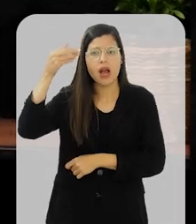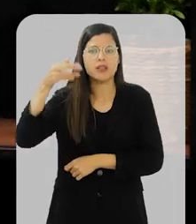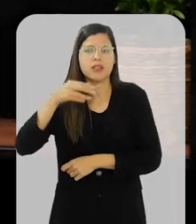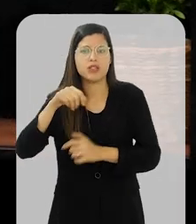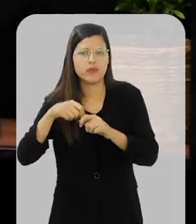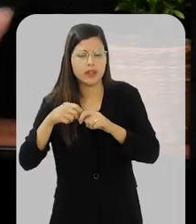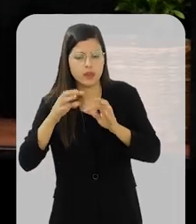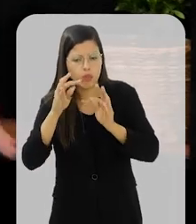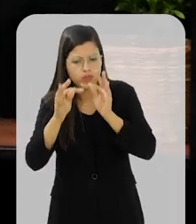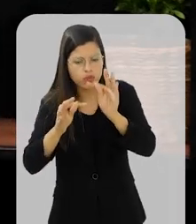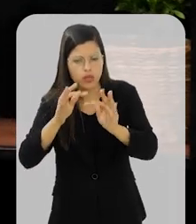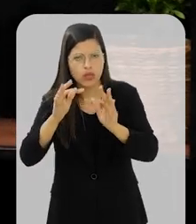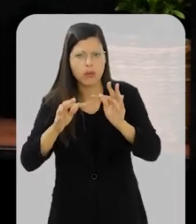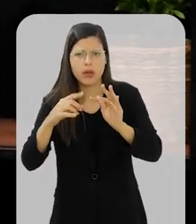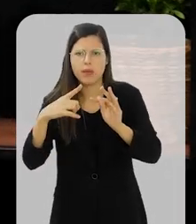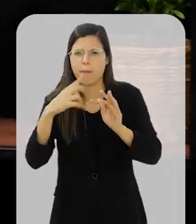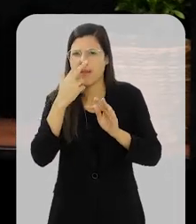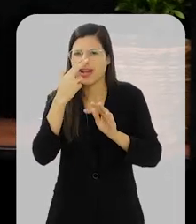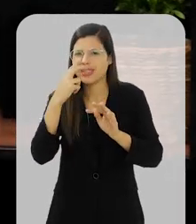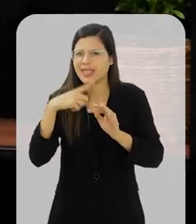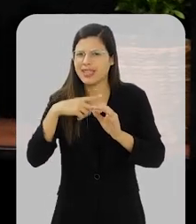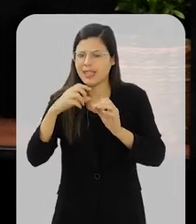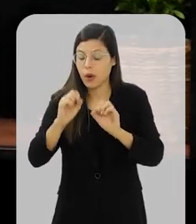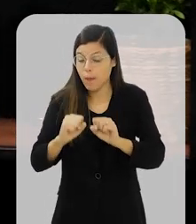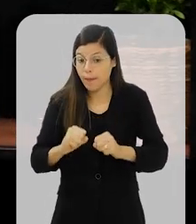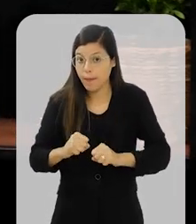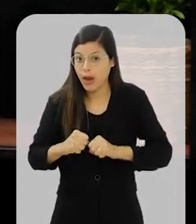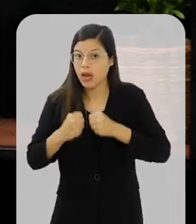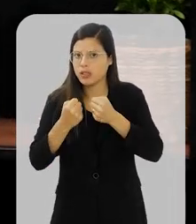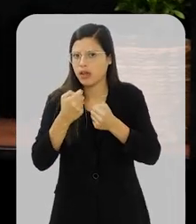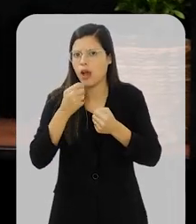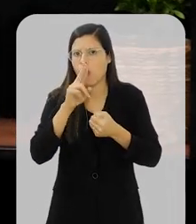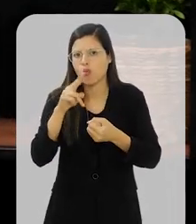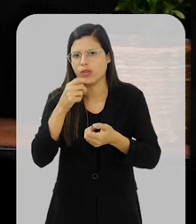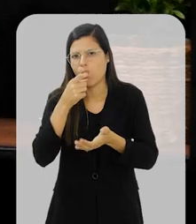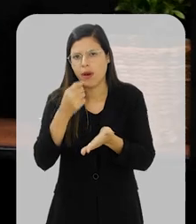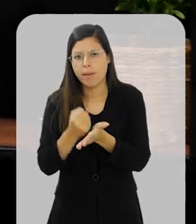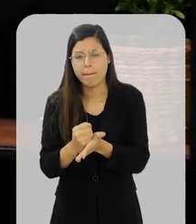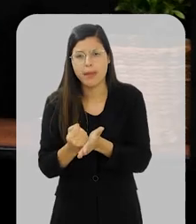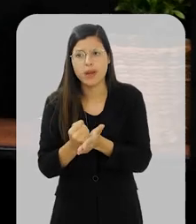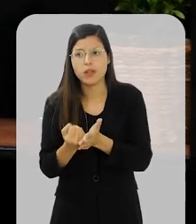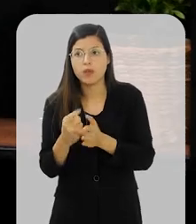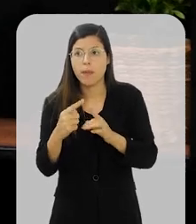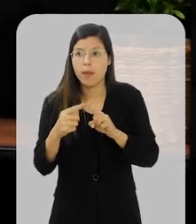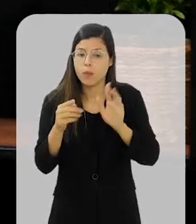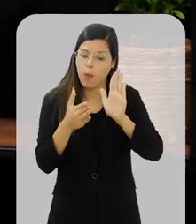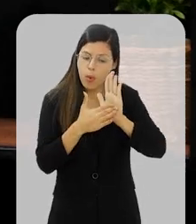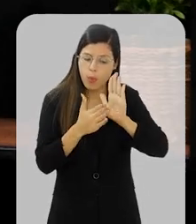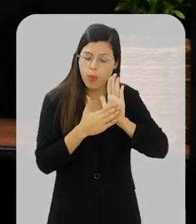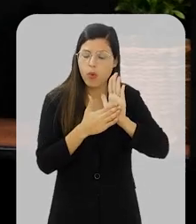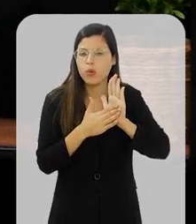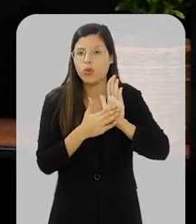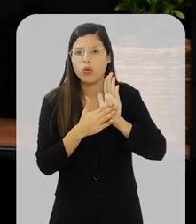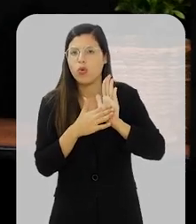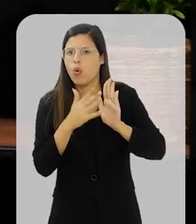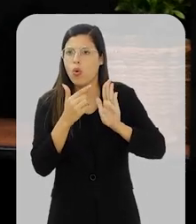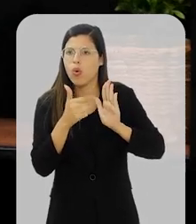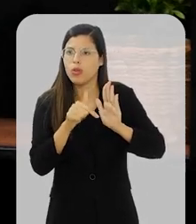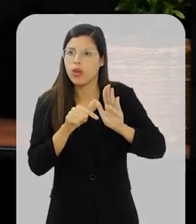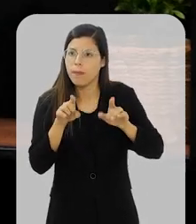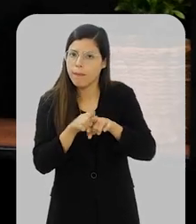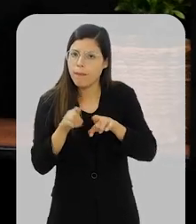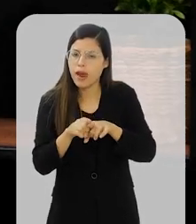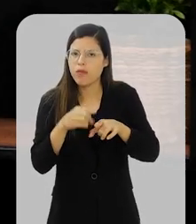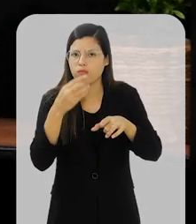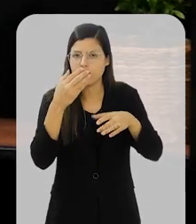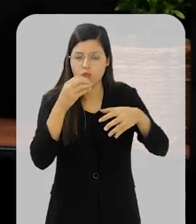tratamento, né, de usar os fármacos, porque existe uma resistência muito grande a utilizar, mas nós estamos propondo uma alternativa, né, de